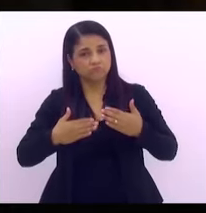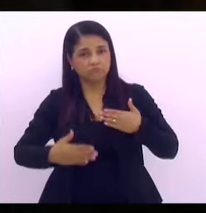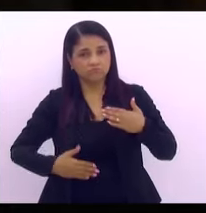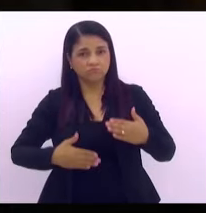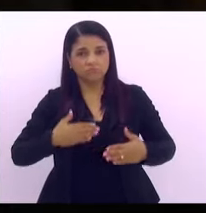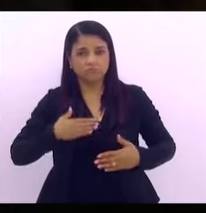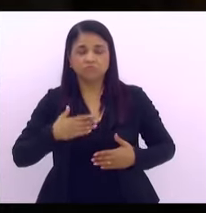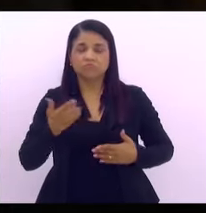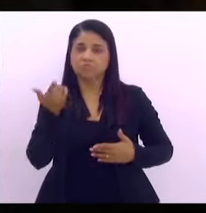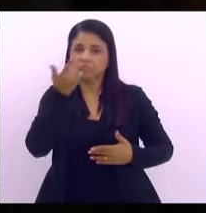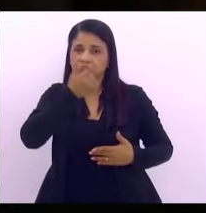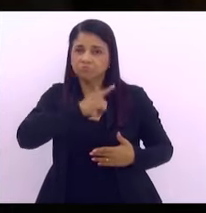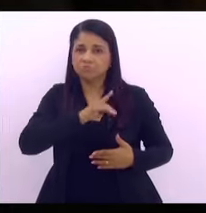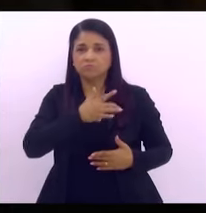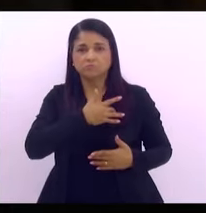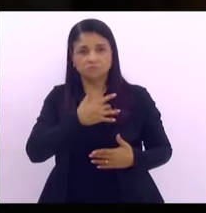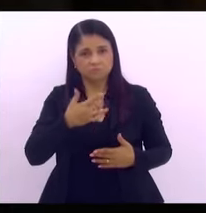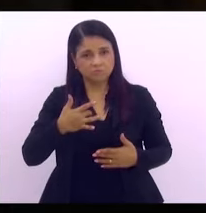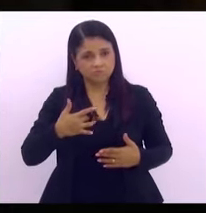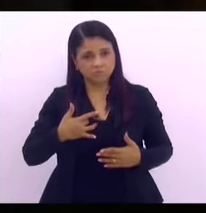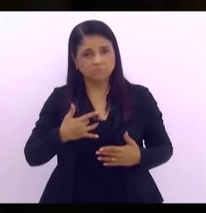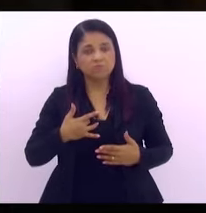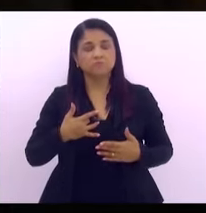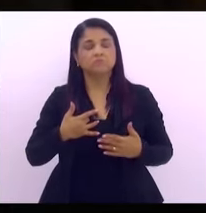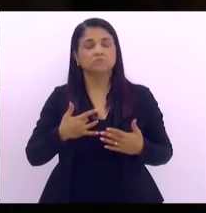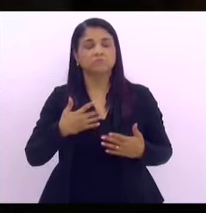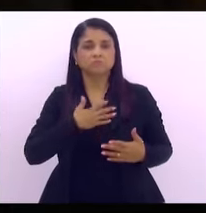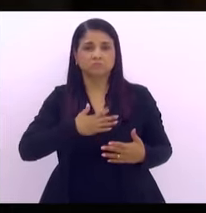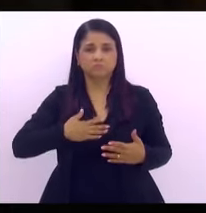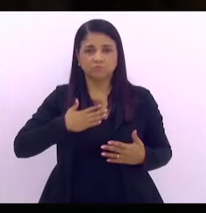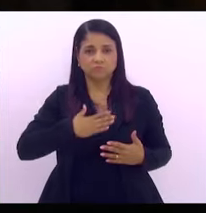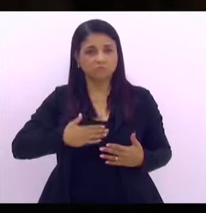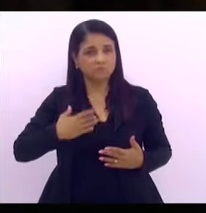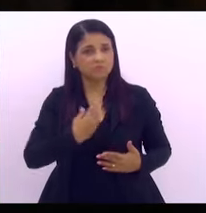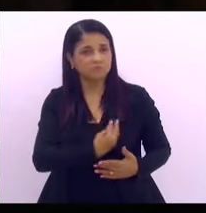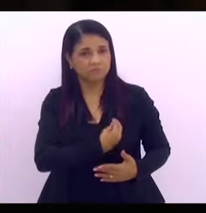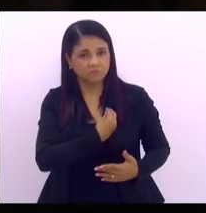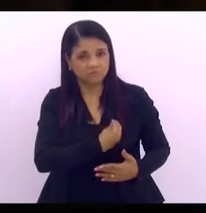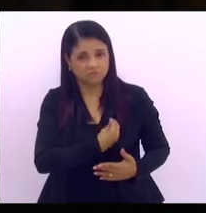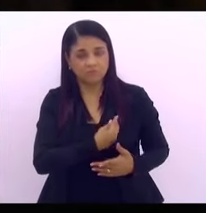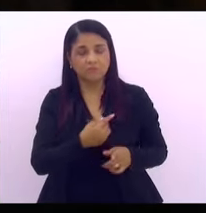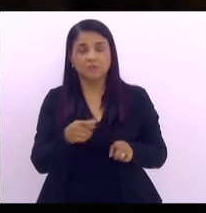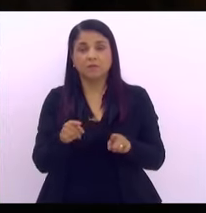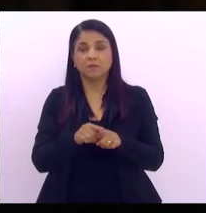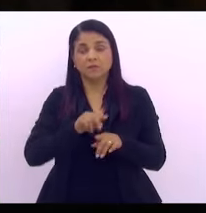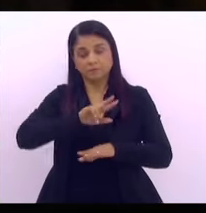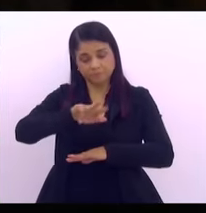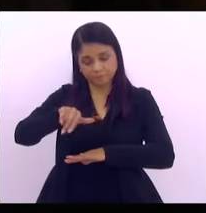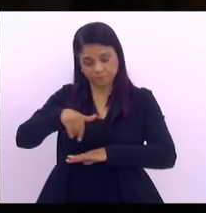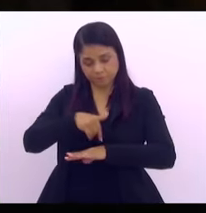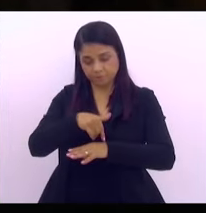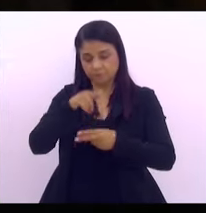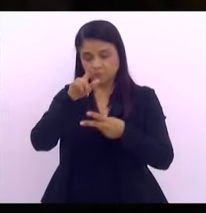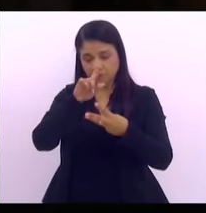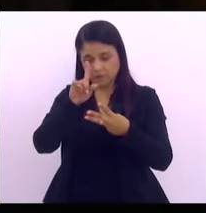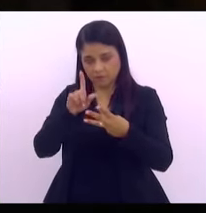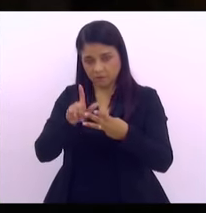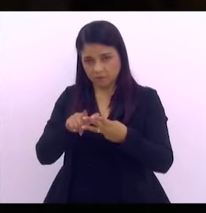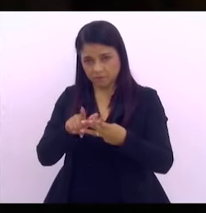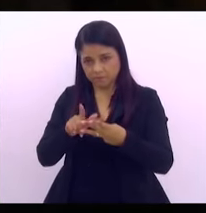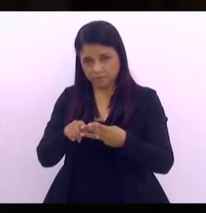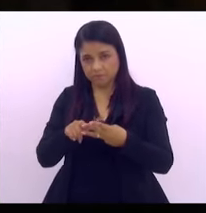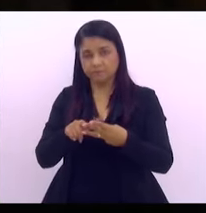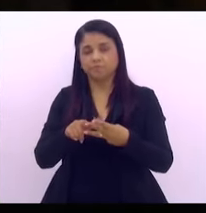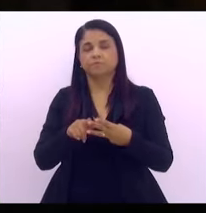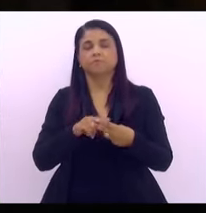de trabalho e possam gozar plenamente da vida. Outra questão que me traz à tribuna, presidenta, demais